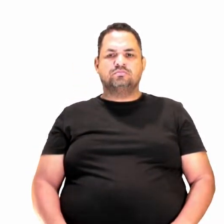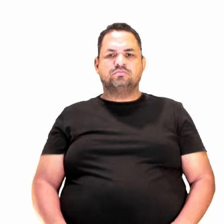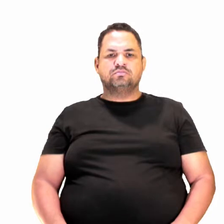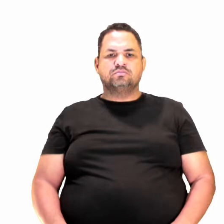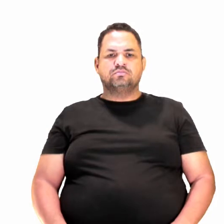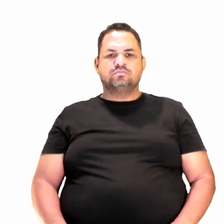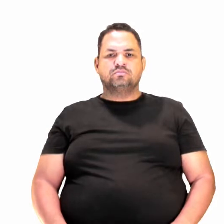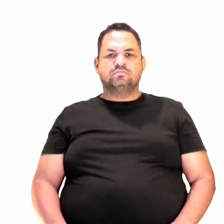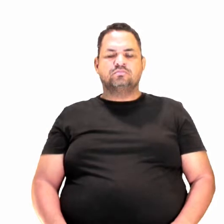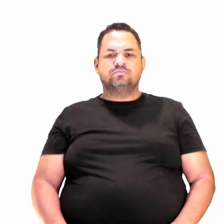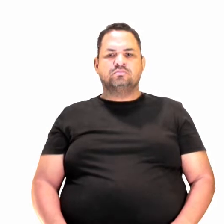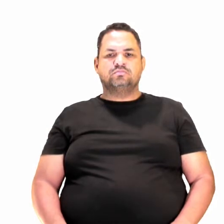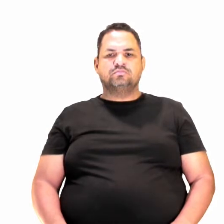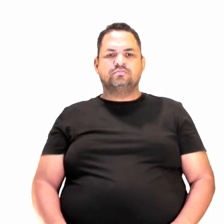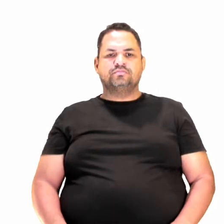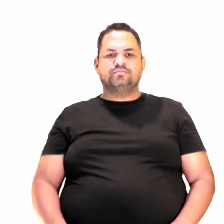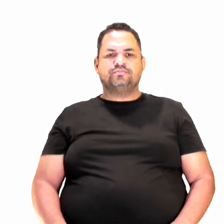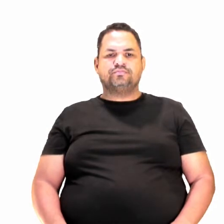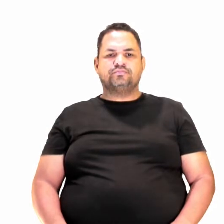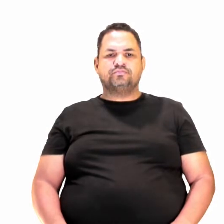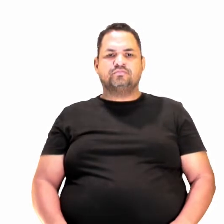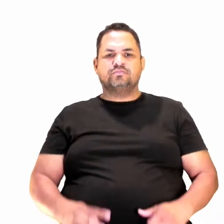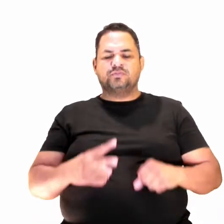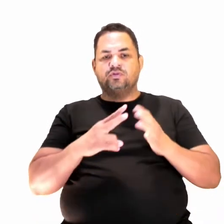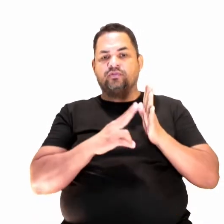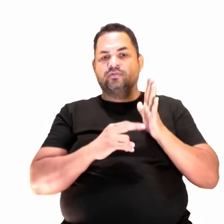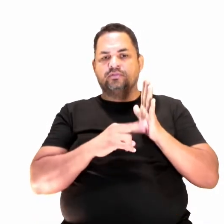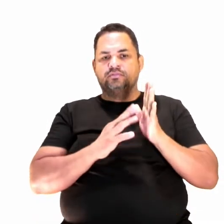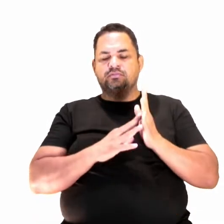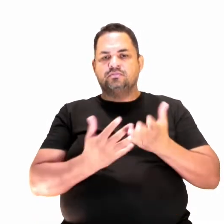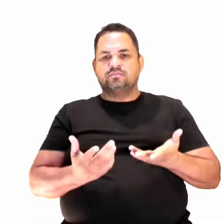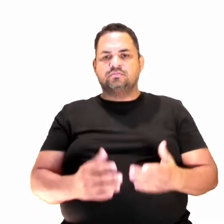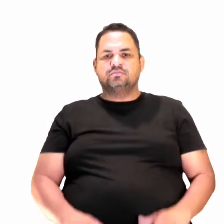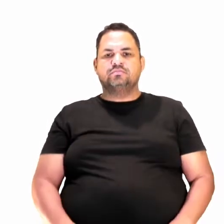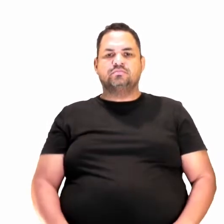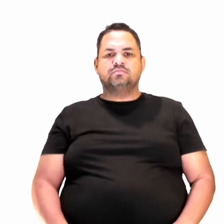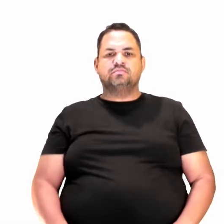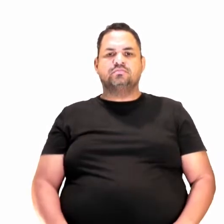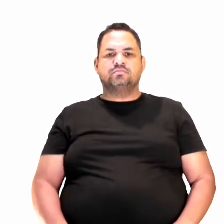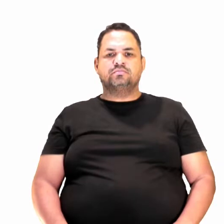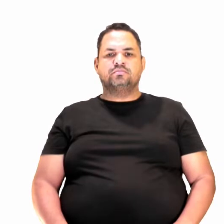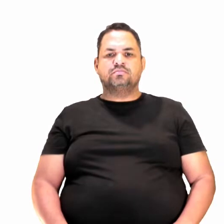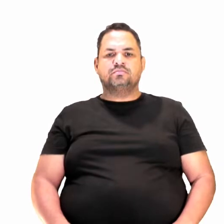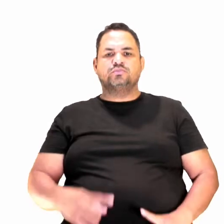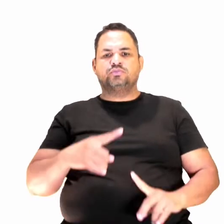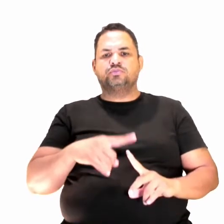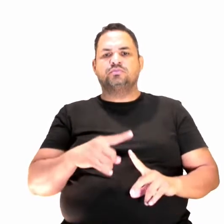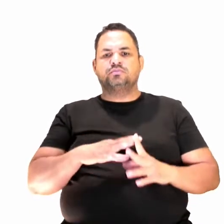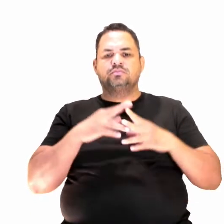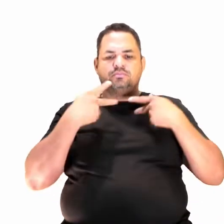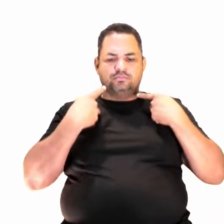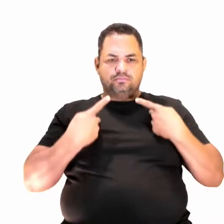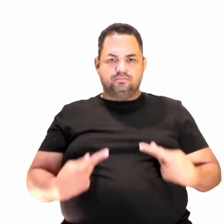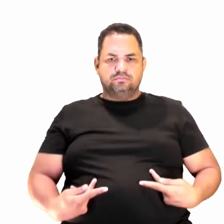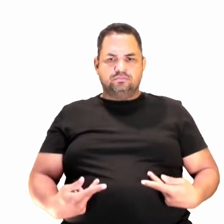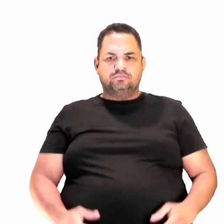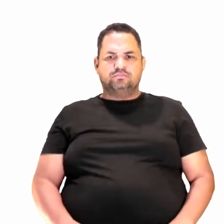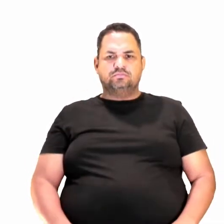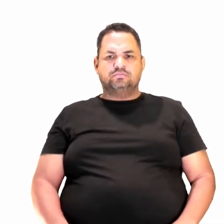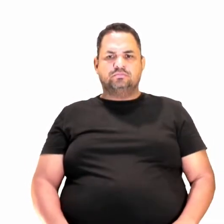precisa ser traduzido. I'd say she's slim, eu diria que ela é magra, slim, a gente vai aprender mais sobre essa palavra. She